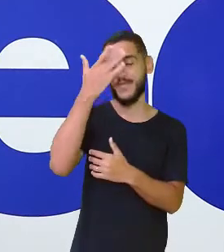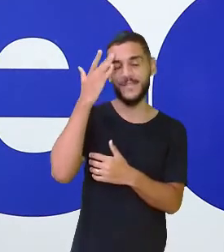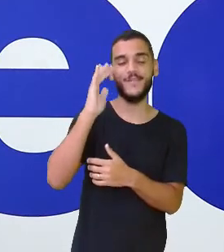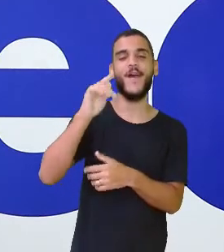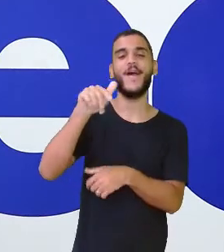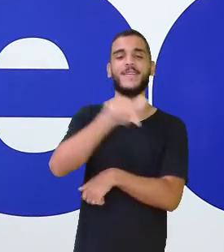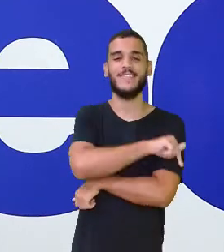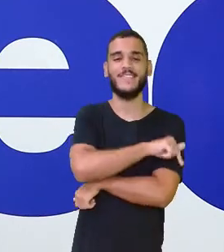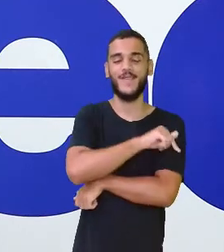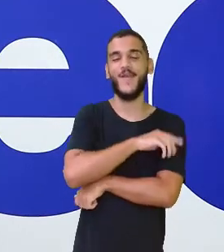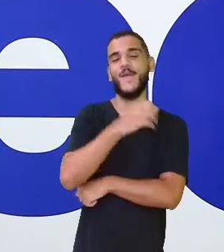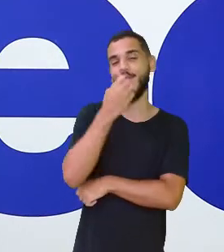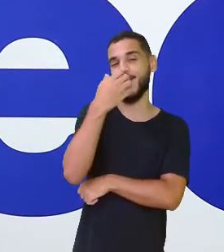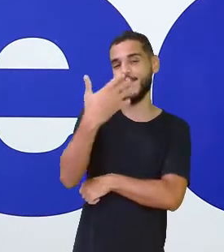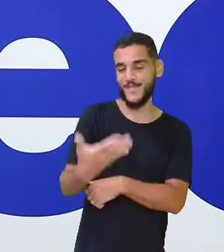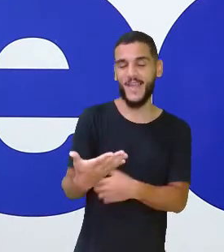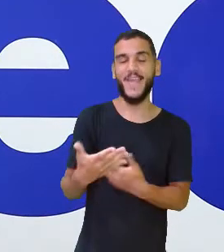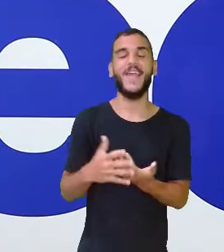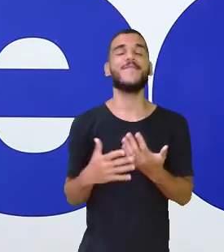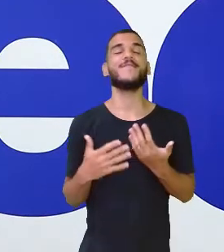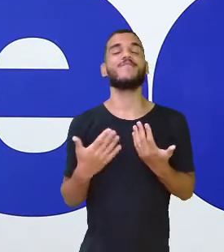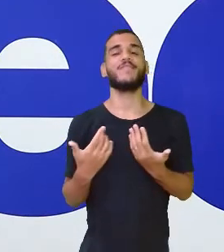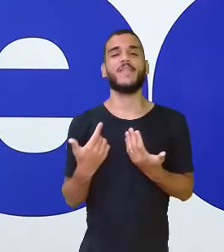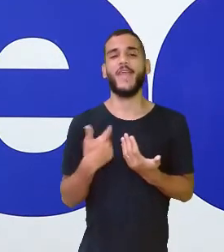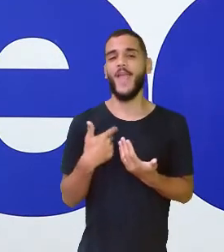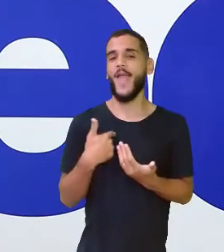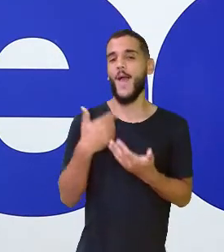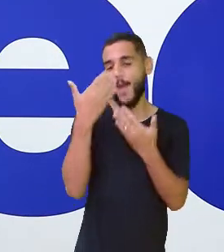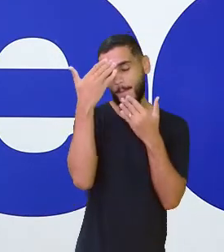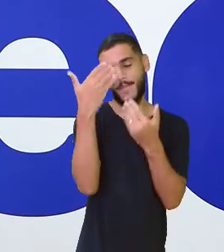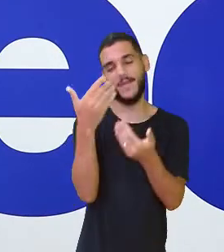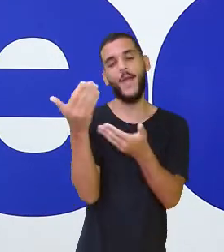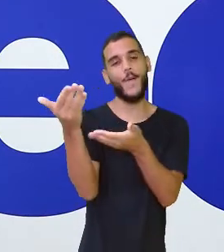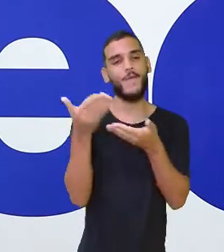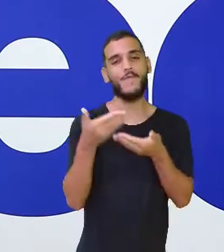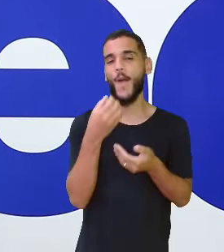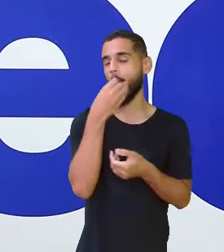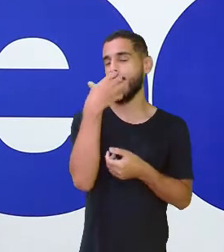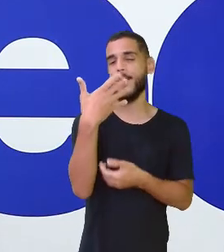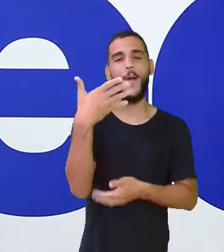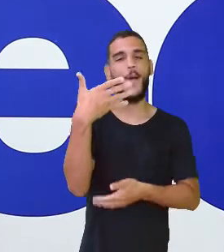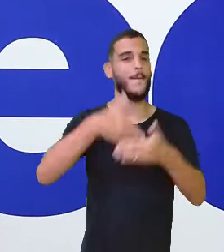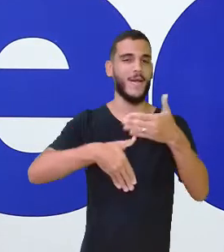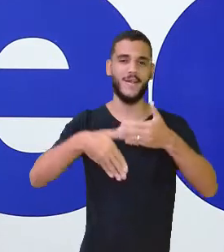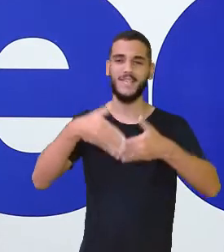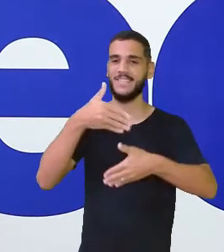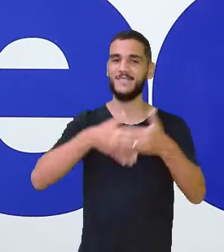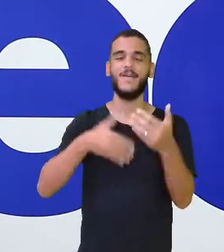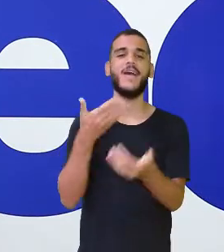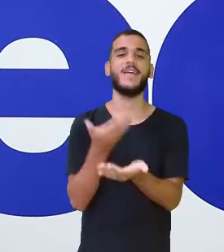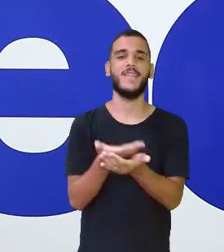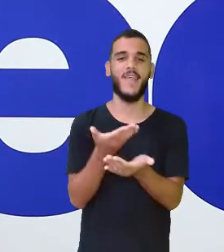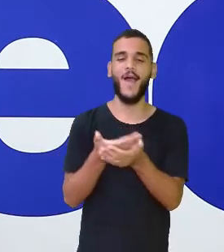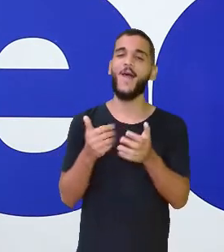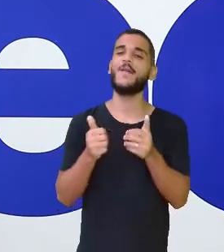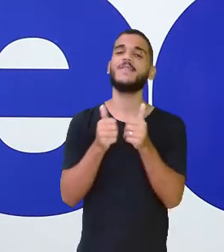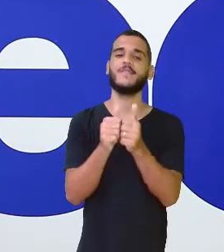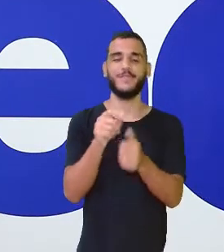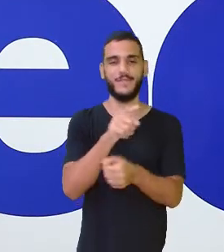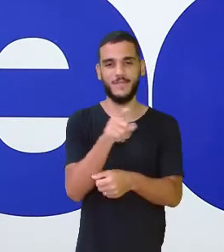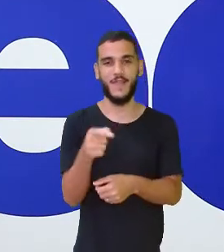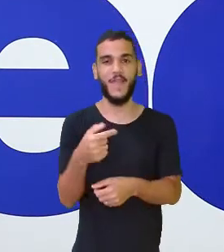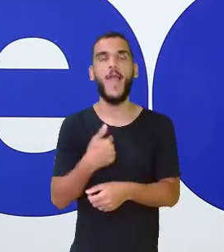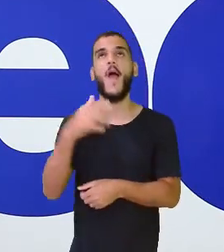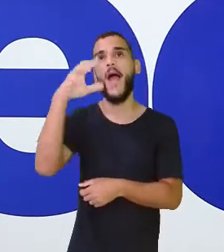com vocês? Luciano, muito obrigada mais uma vez pelo convite. É muito bom participar da aula com vocês.